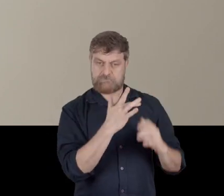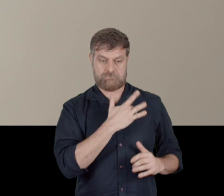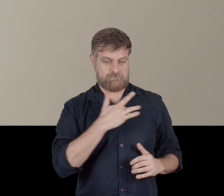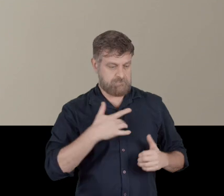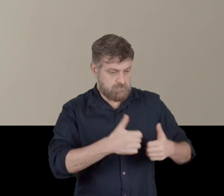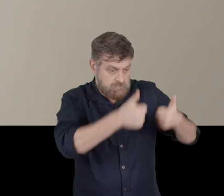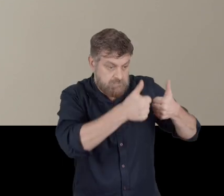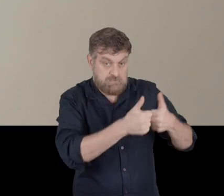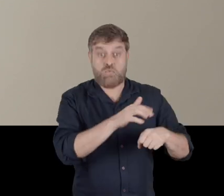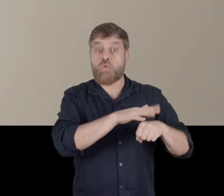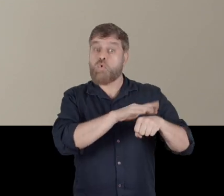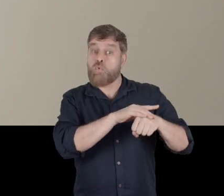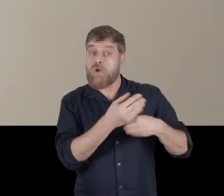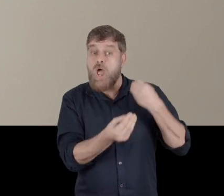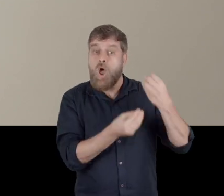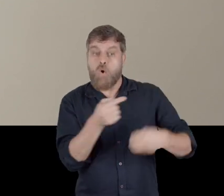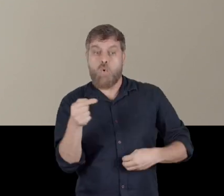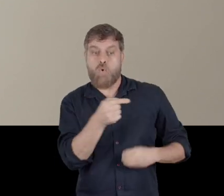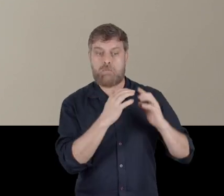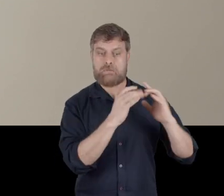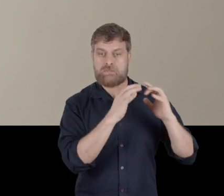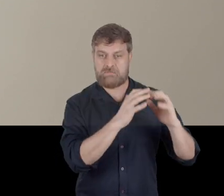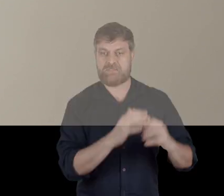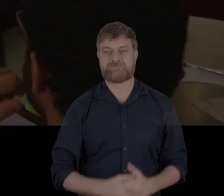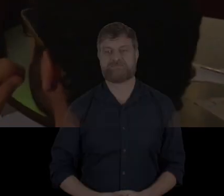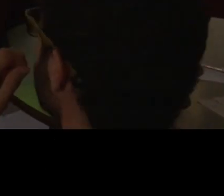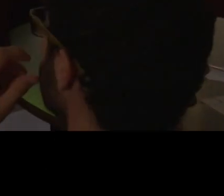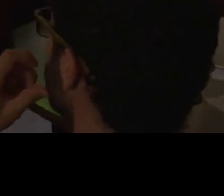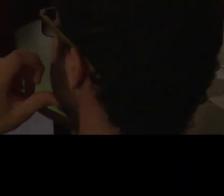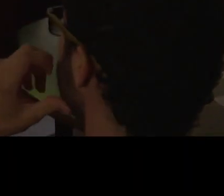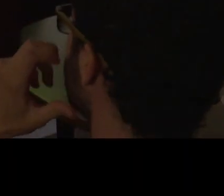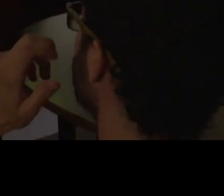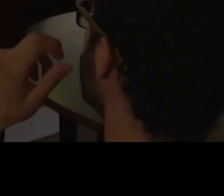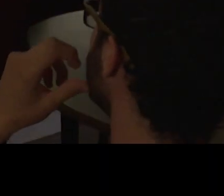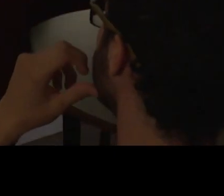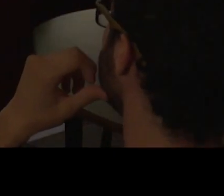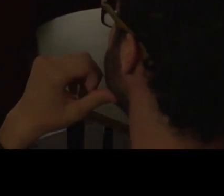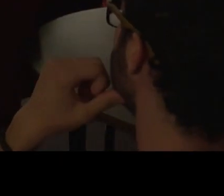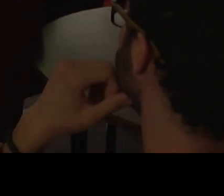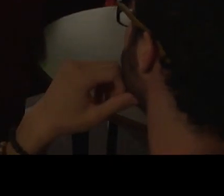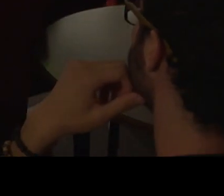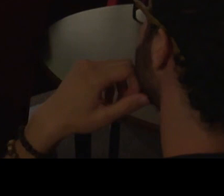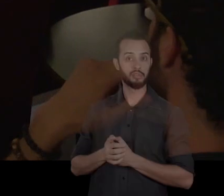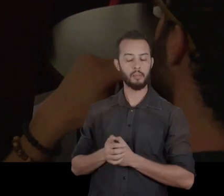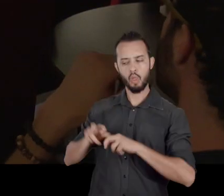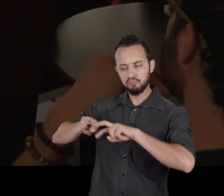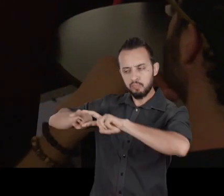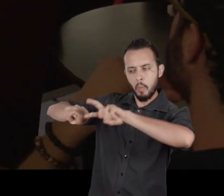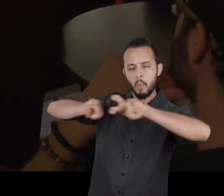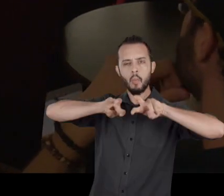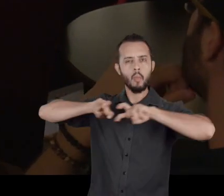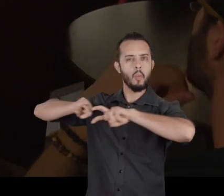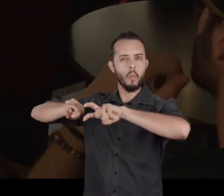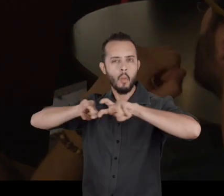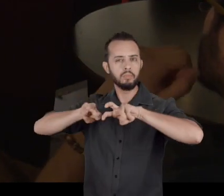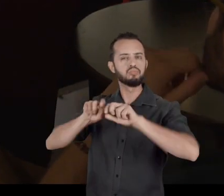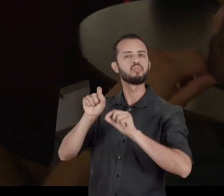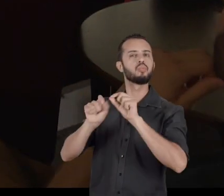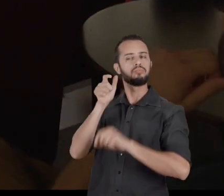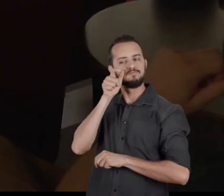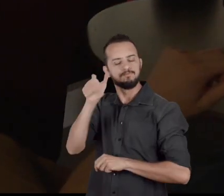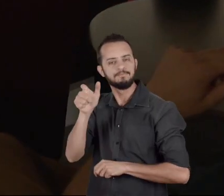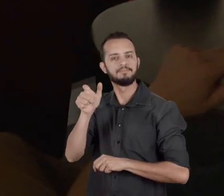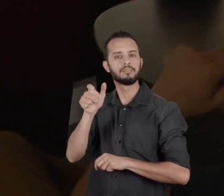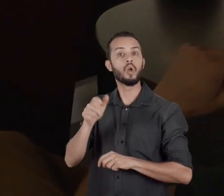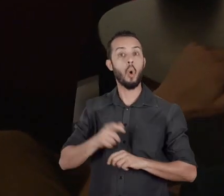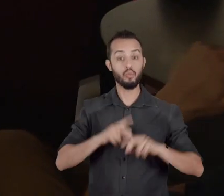um cérebro saudável, um cérebro doente, como ele está doente. O que é interessante explorar é precisamente como essa ideia de